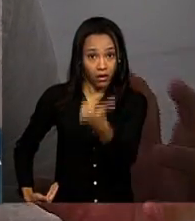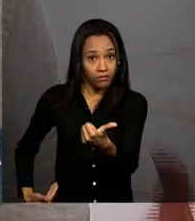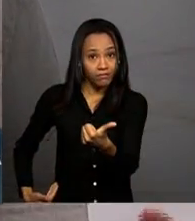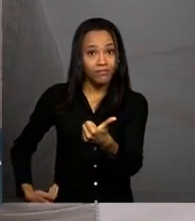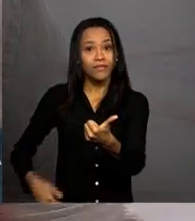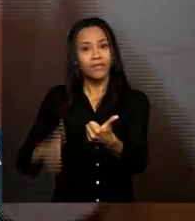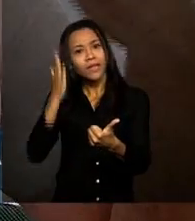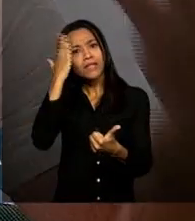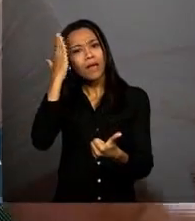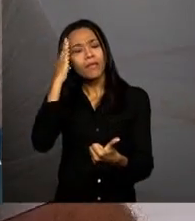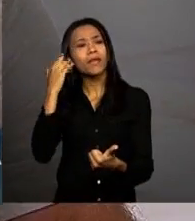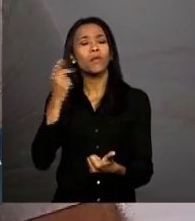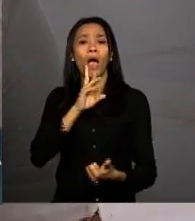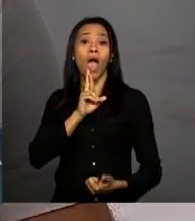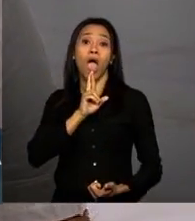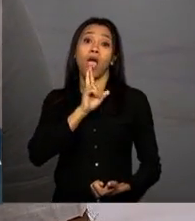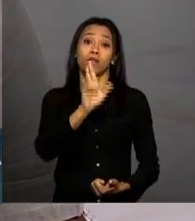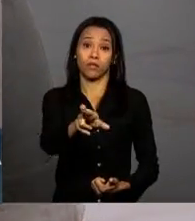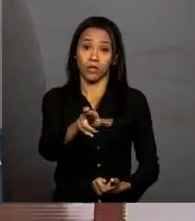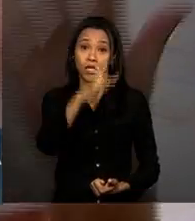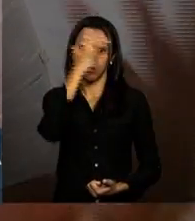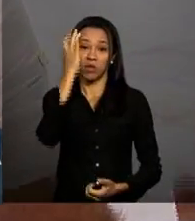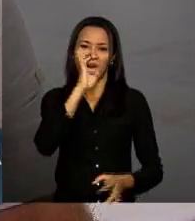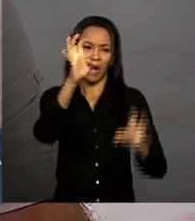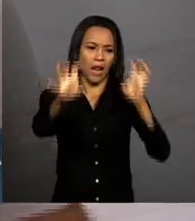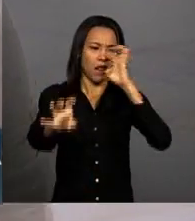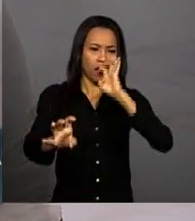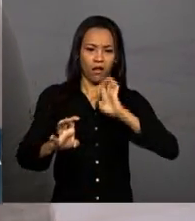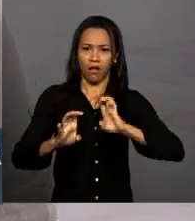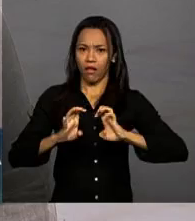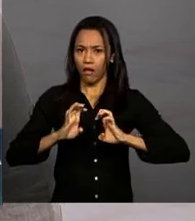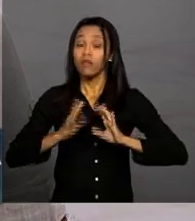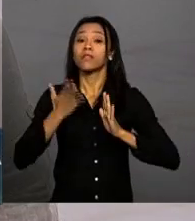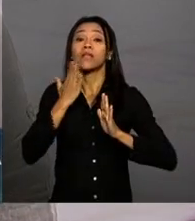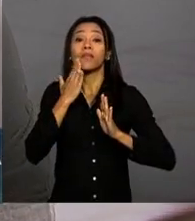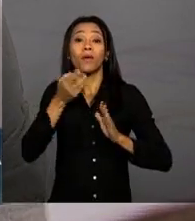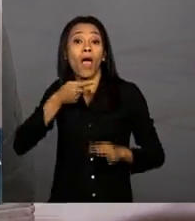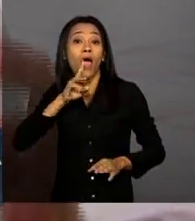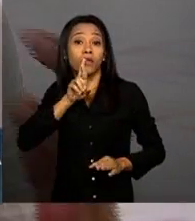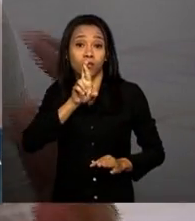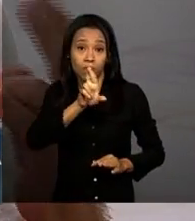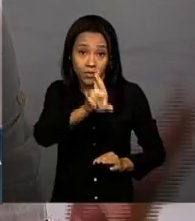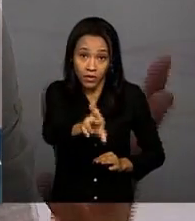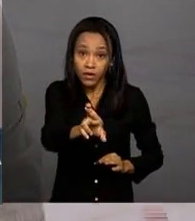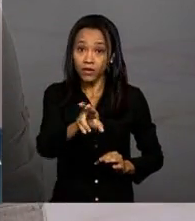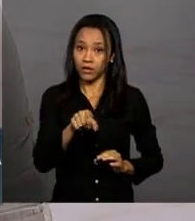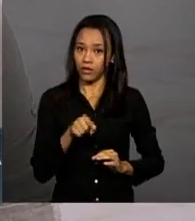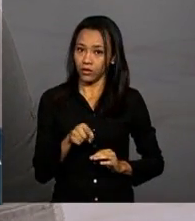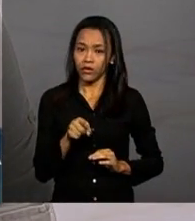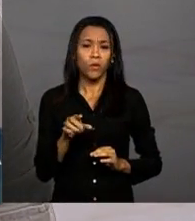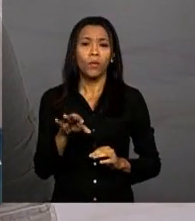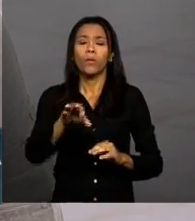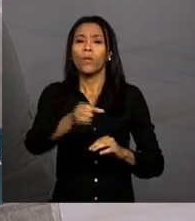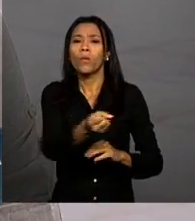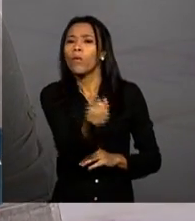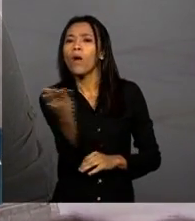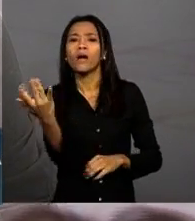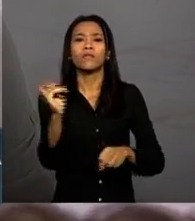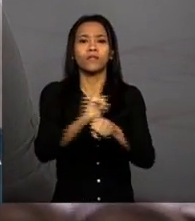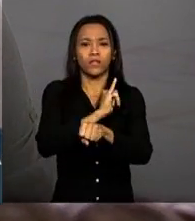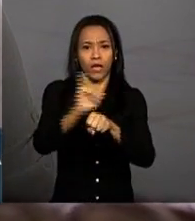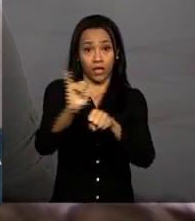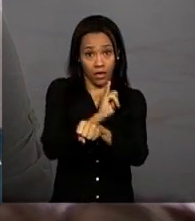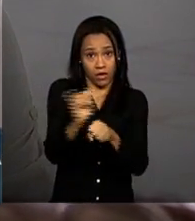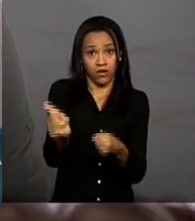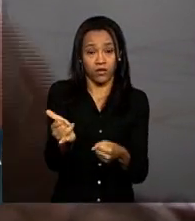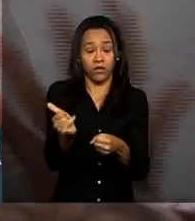conseguindo dar resposta à sociedade do que tem feito Quais os instrumentos que o governo poderia